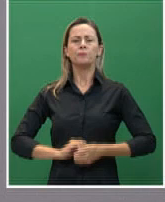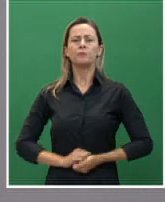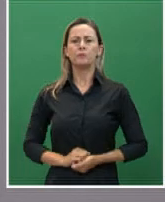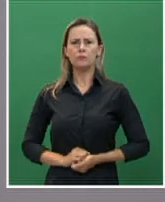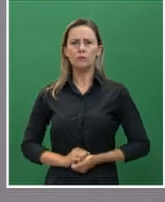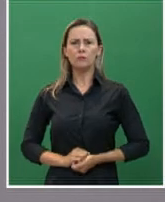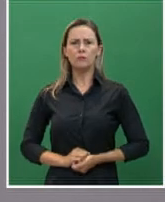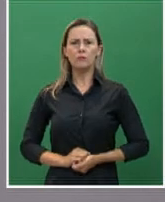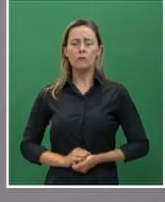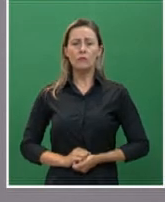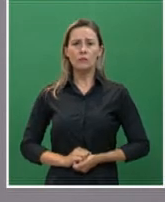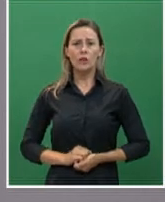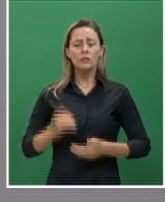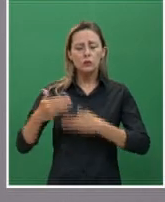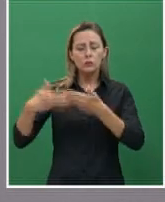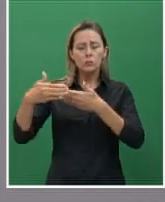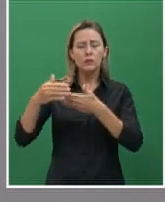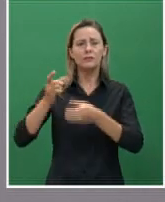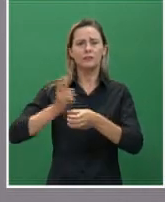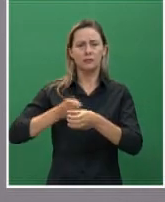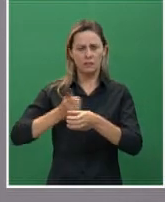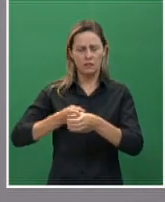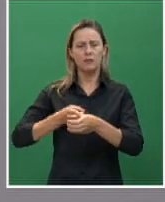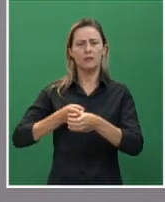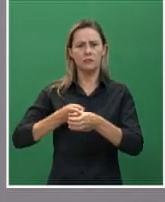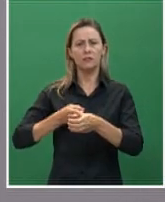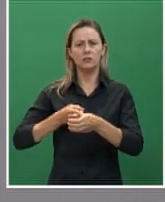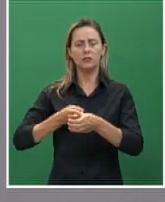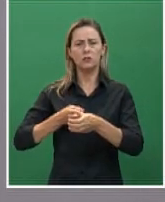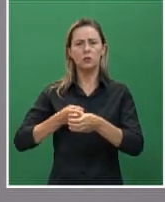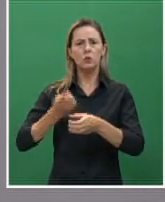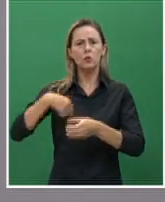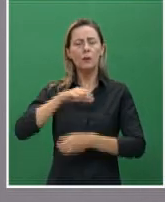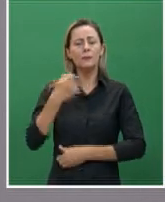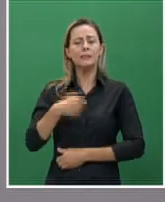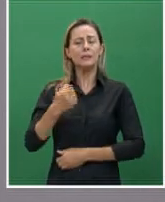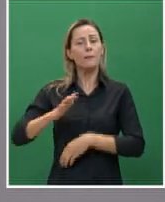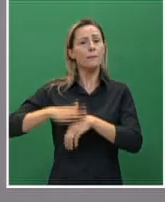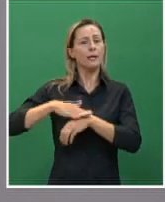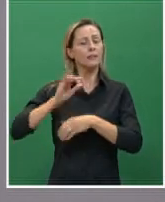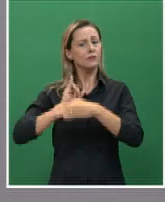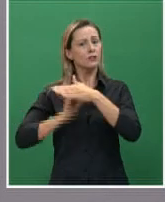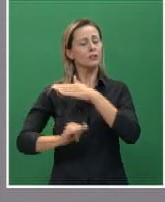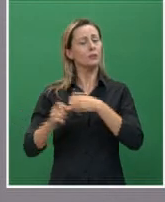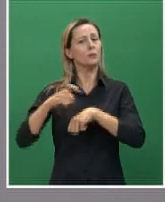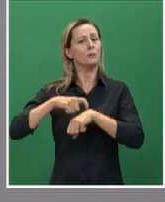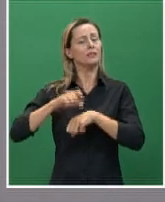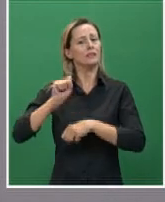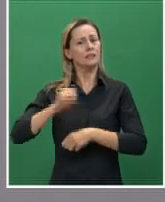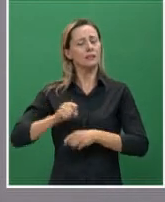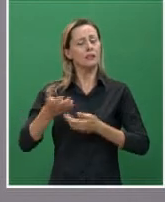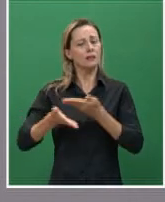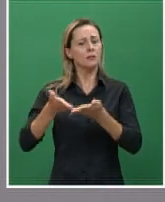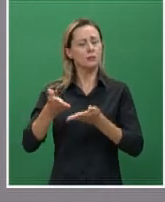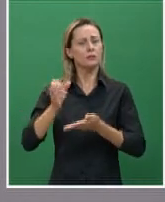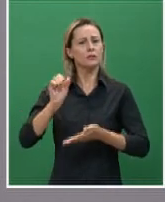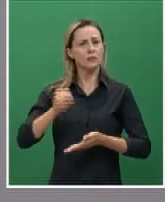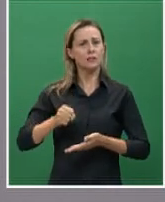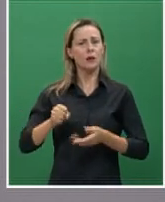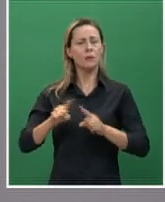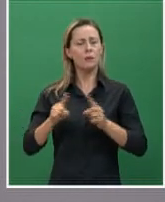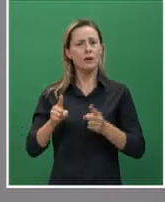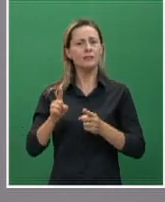o desenvolvimento da nossa cidade nós vamos a mais voltou a investir naquele momento aí no tratamento escova vamos